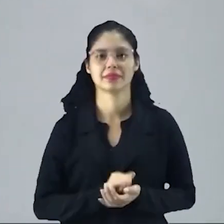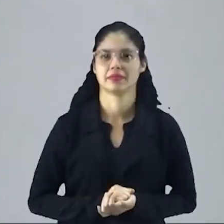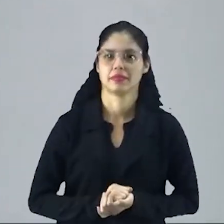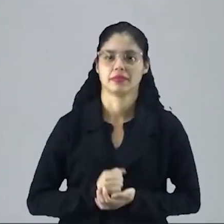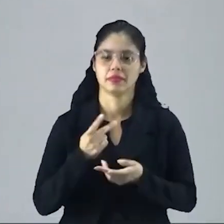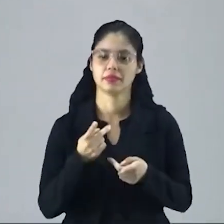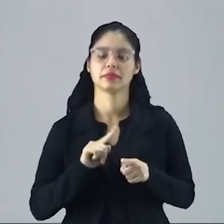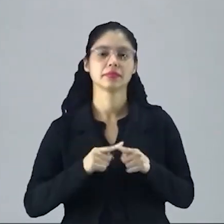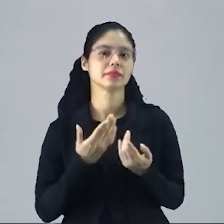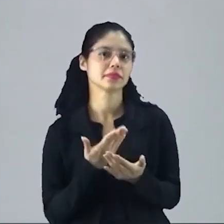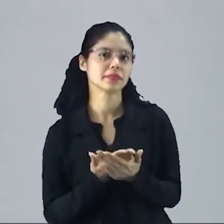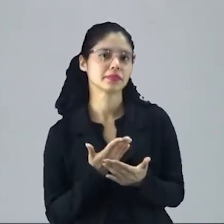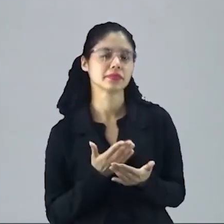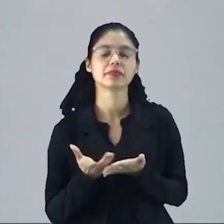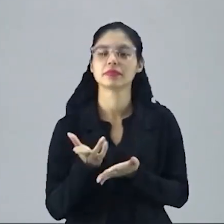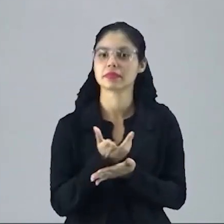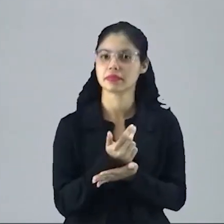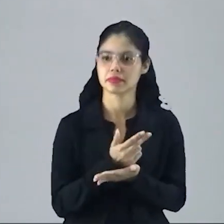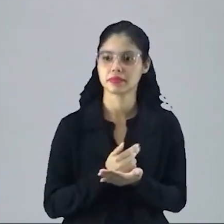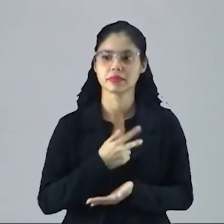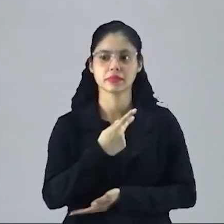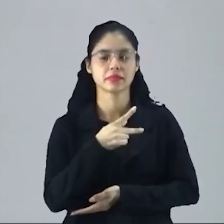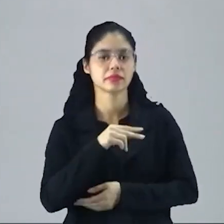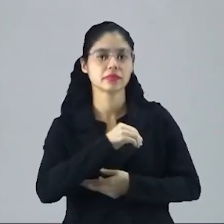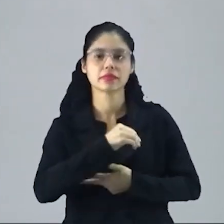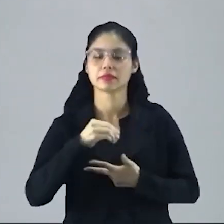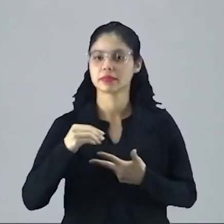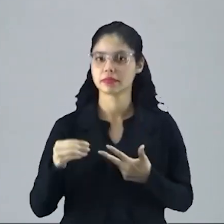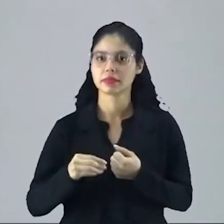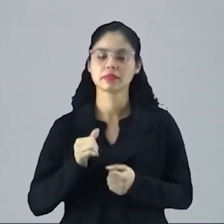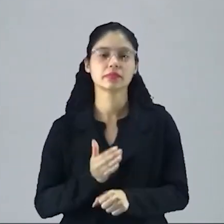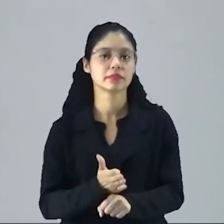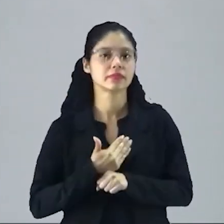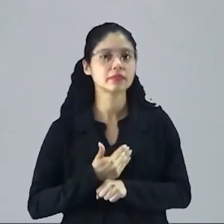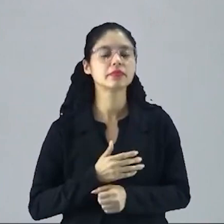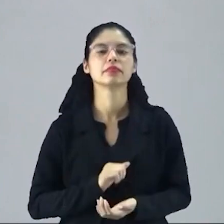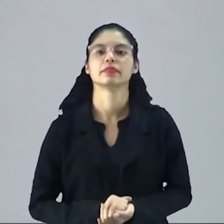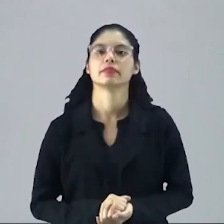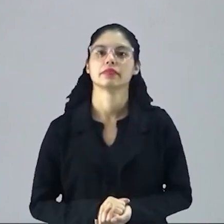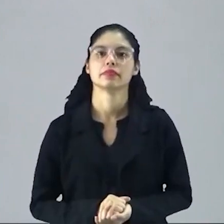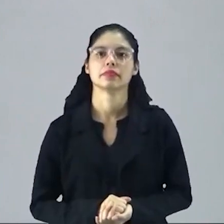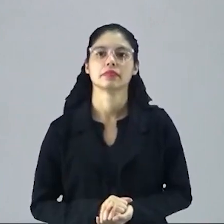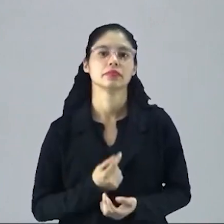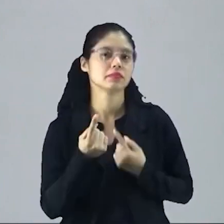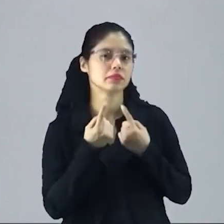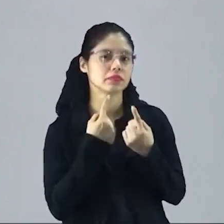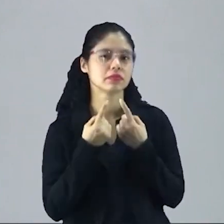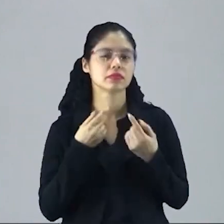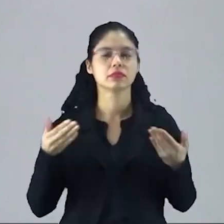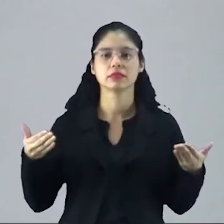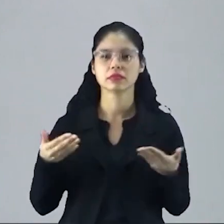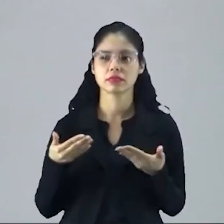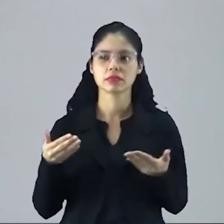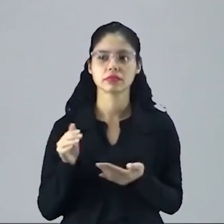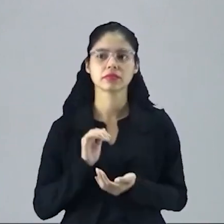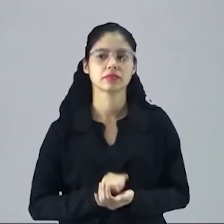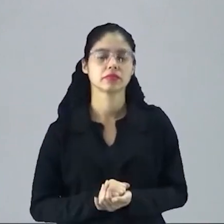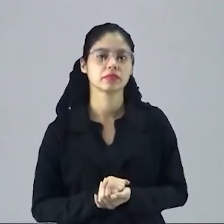Olá, sejam bem-vindos a mais uma aula do Pré-ENEM e nessa aula de hoje nós vamos conversar um pouquinho